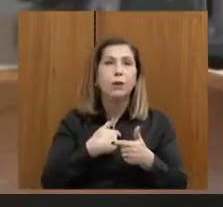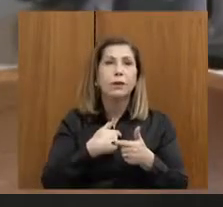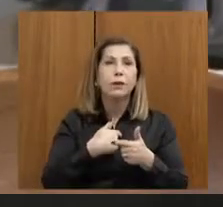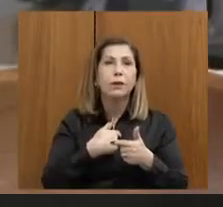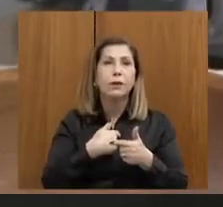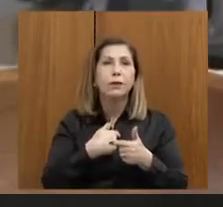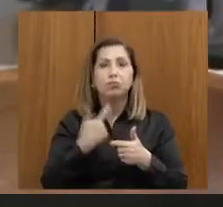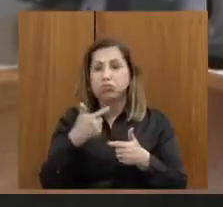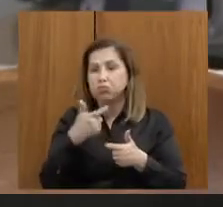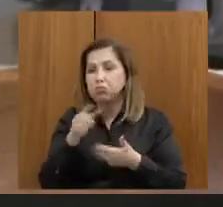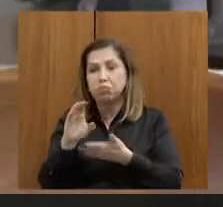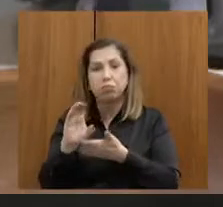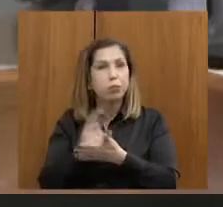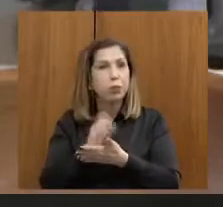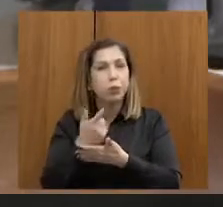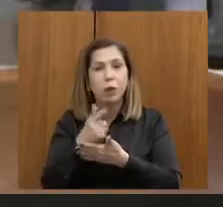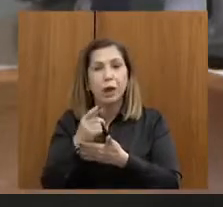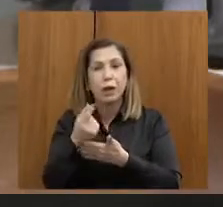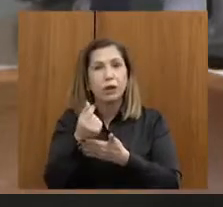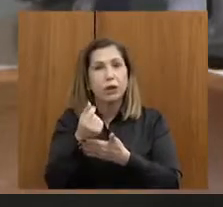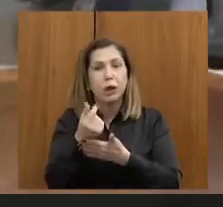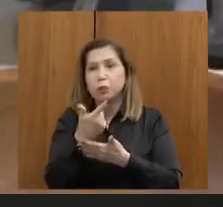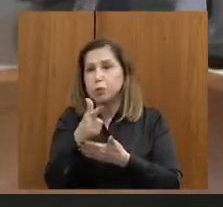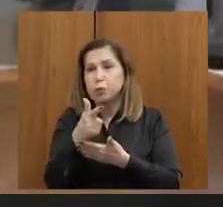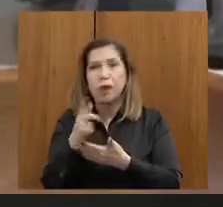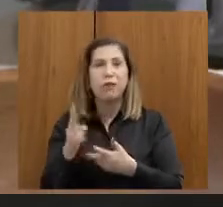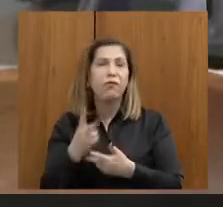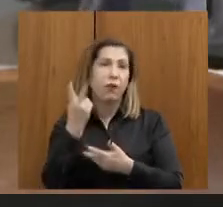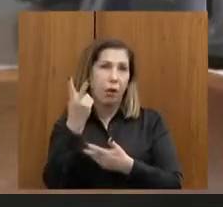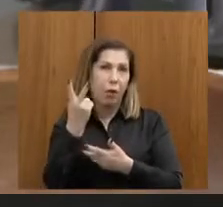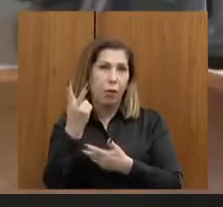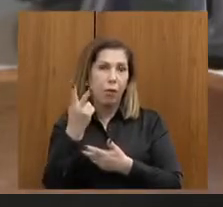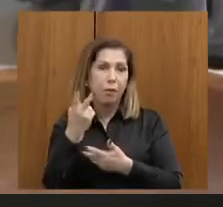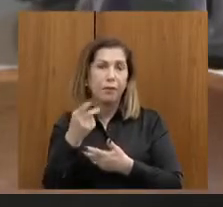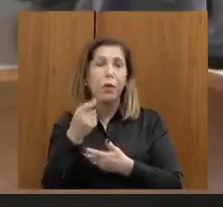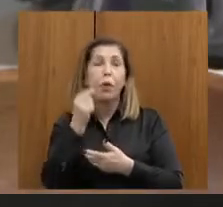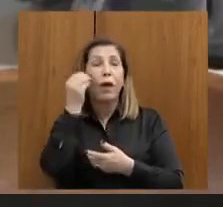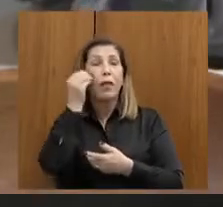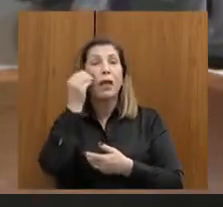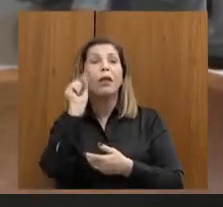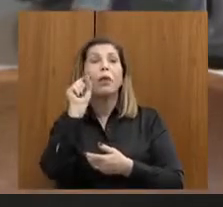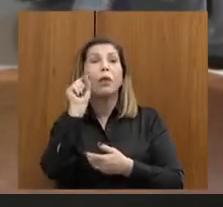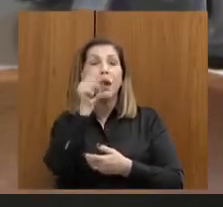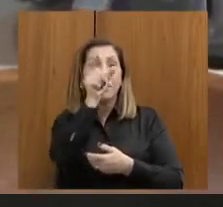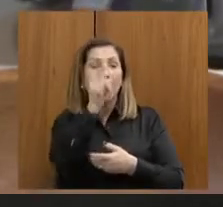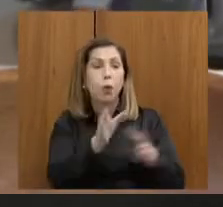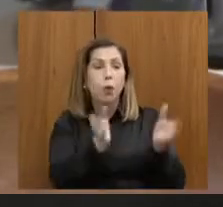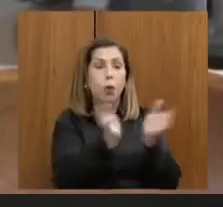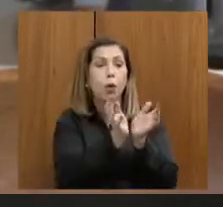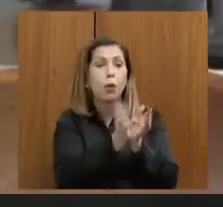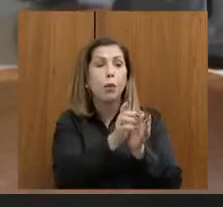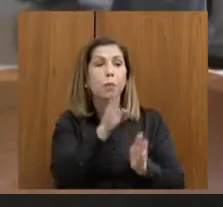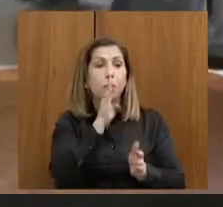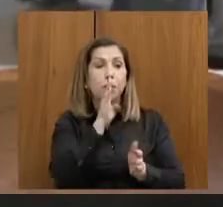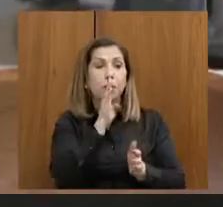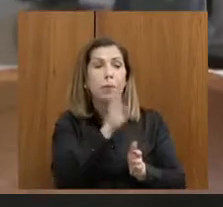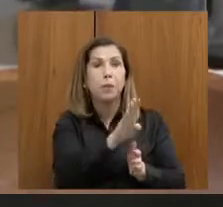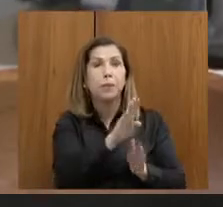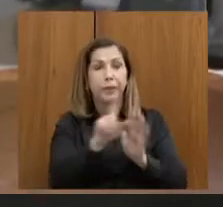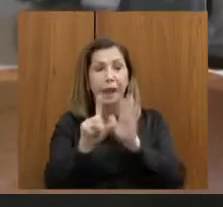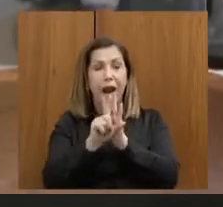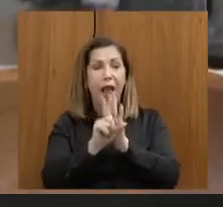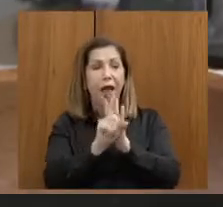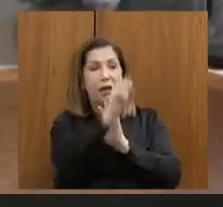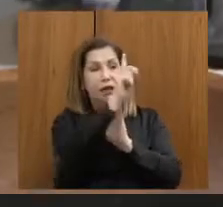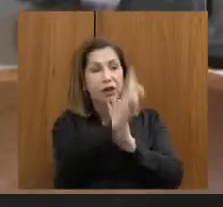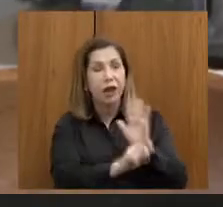de que não tem recurso não tem verbo não tem valor tentando silenciar ao mesmo tempo que eles criam leis né que nos dá o